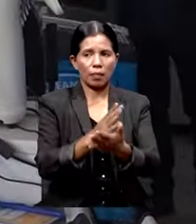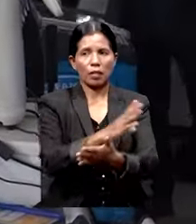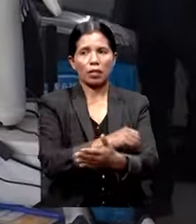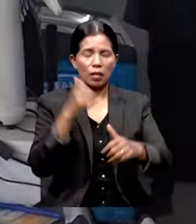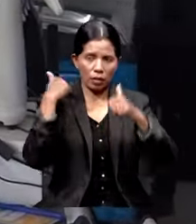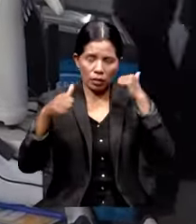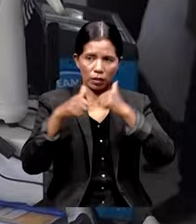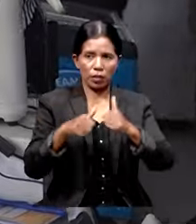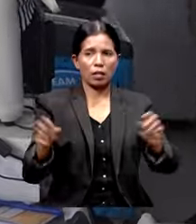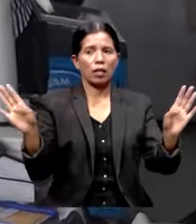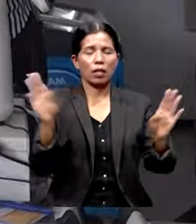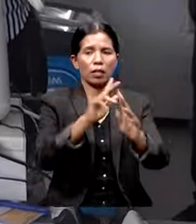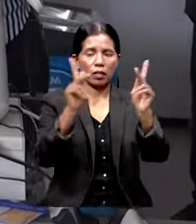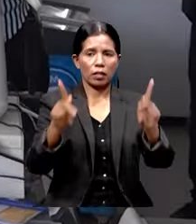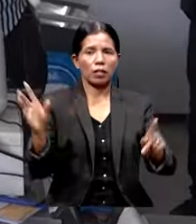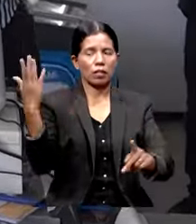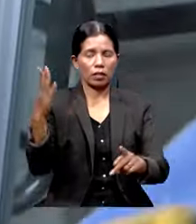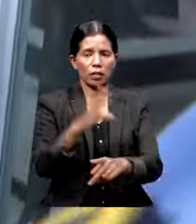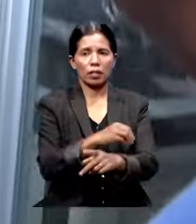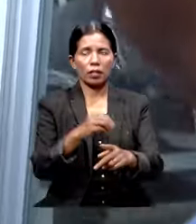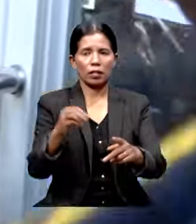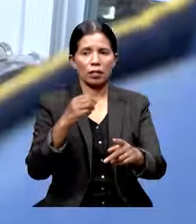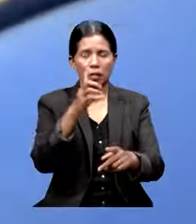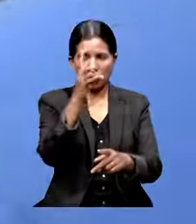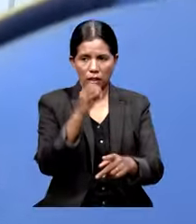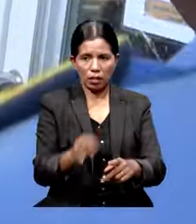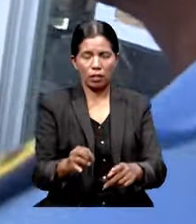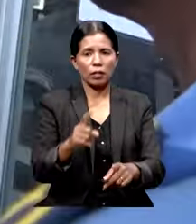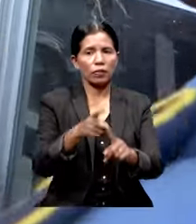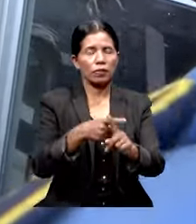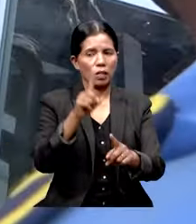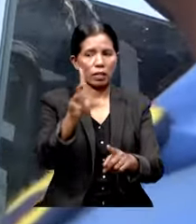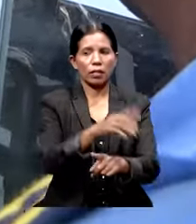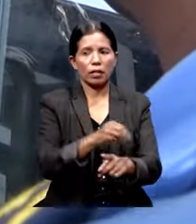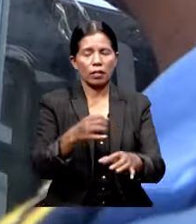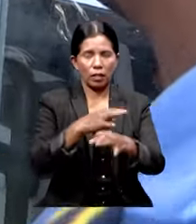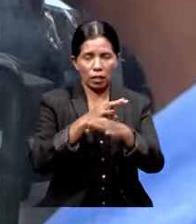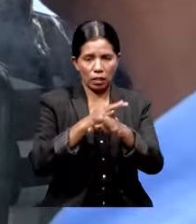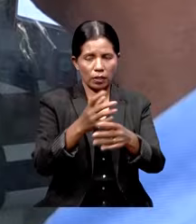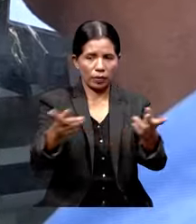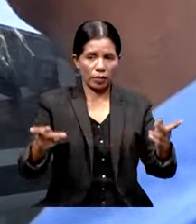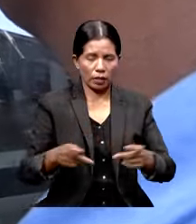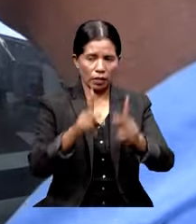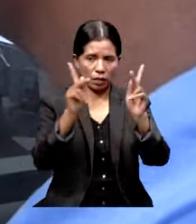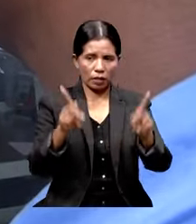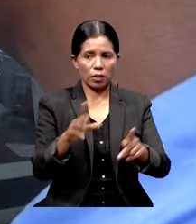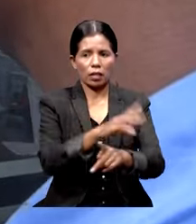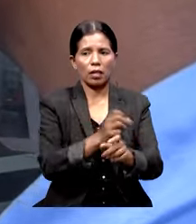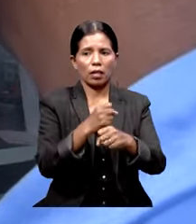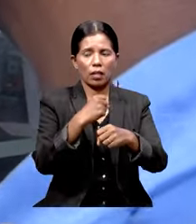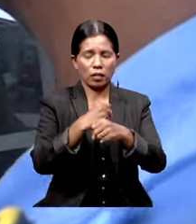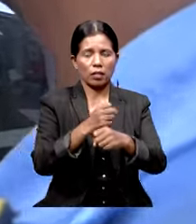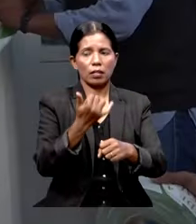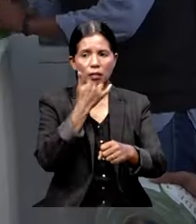atividade loza siara ne be localiza e a praia dos coqueiros stili durante fulangida o dia a dia armazen loza ne be ma comete